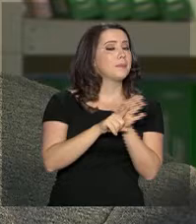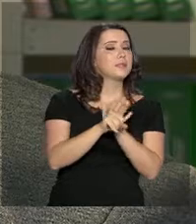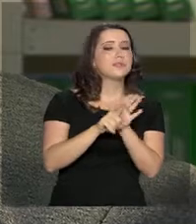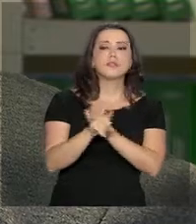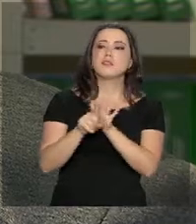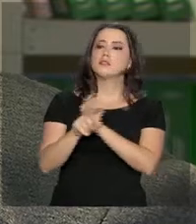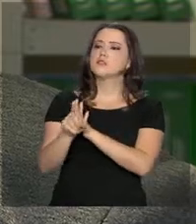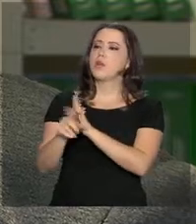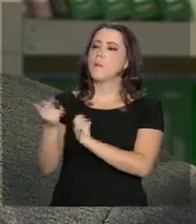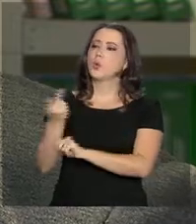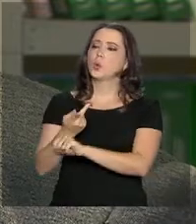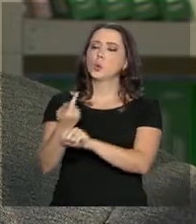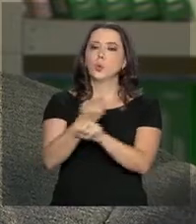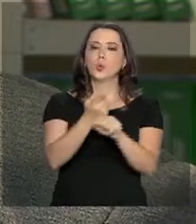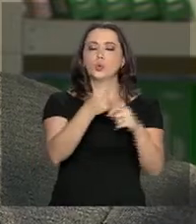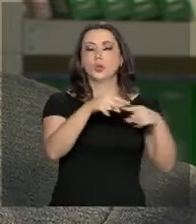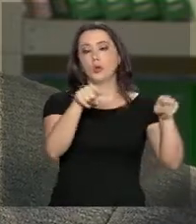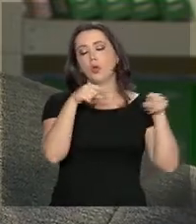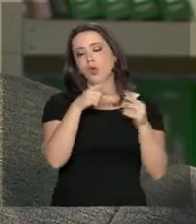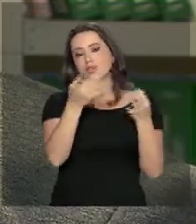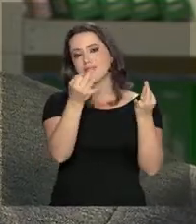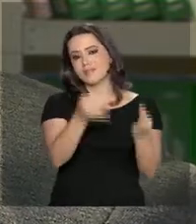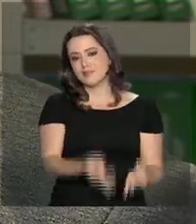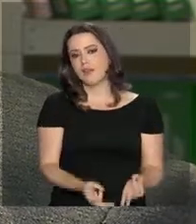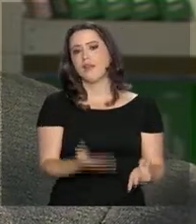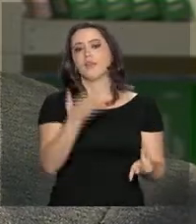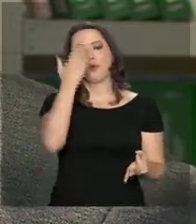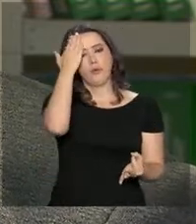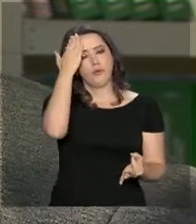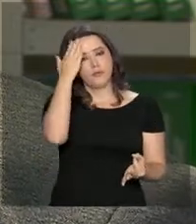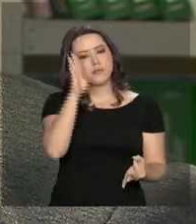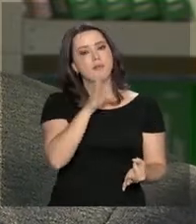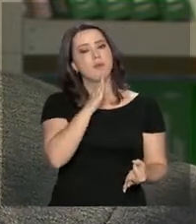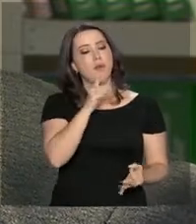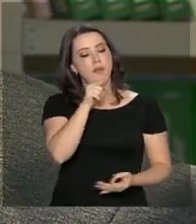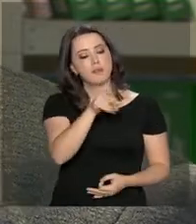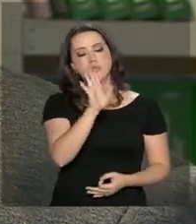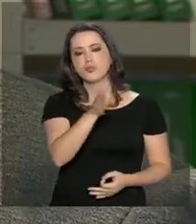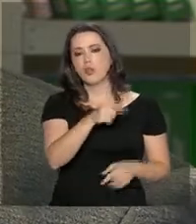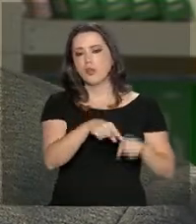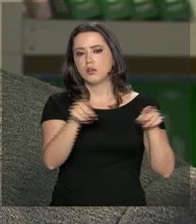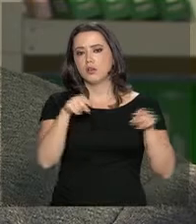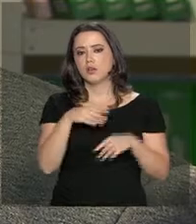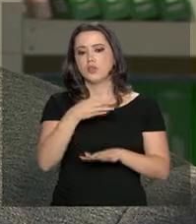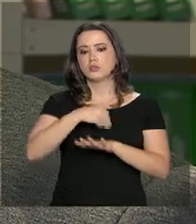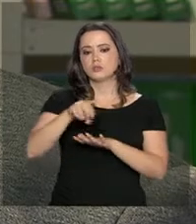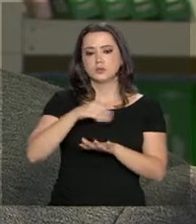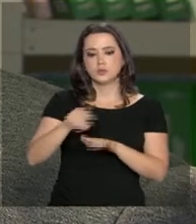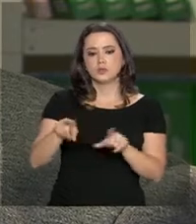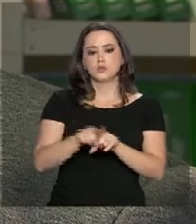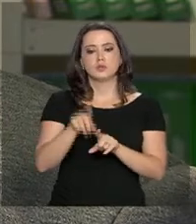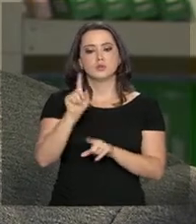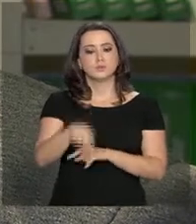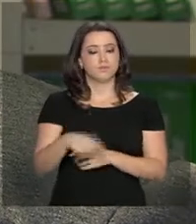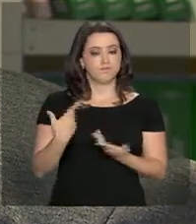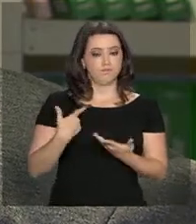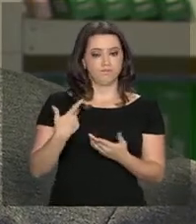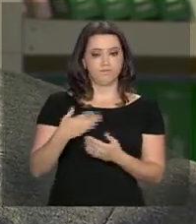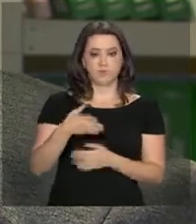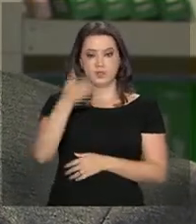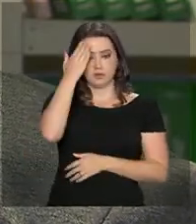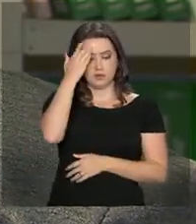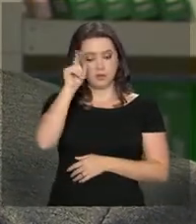sua compra que ele compre em lojas confiáveis que já têm alguma referência que ele tome informações sobre a loja onde ele quer comprar